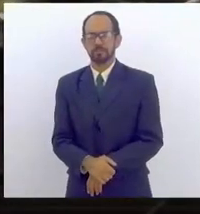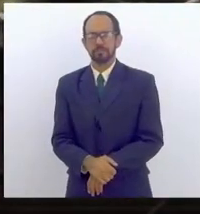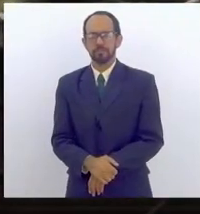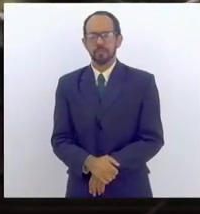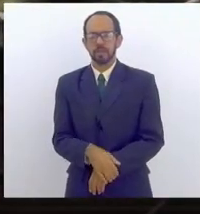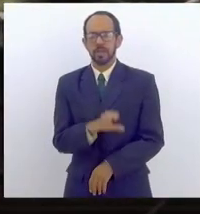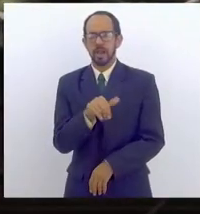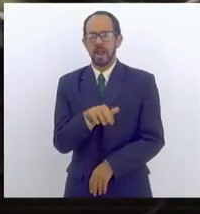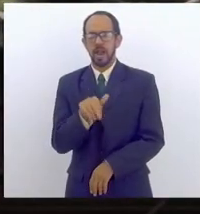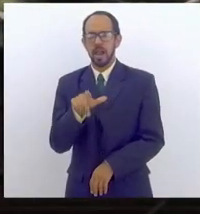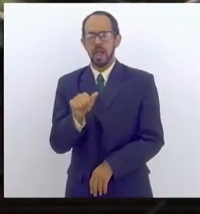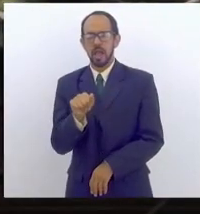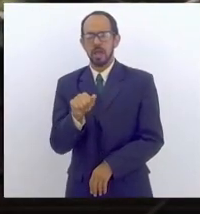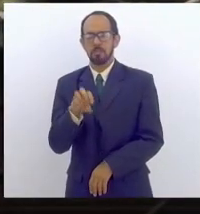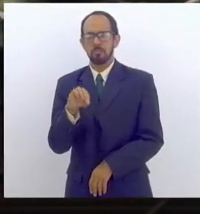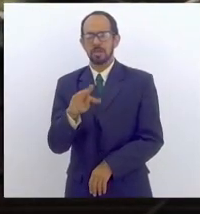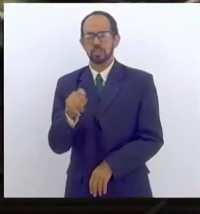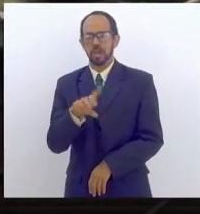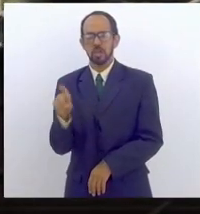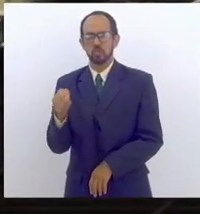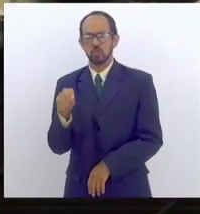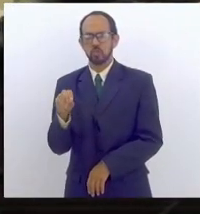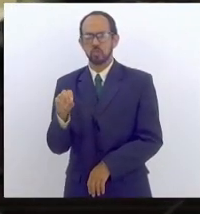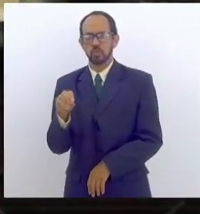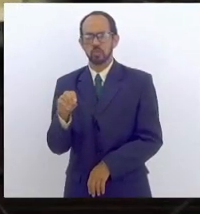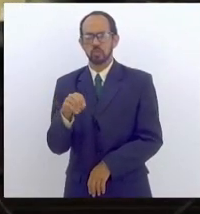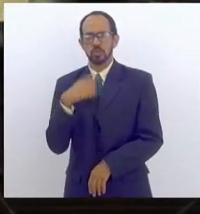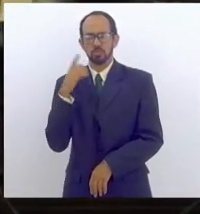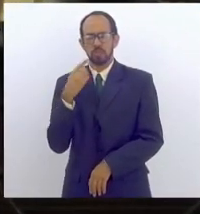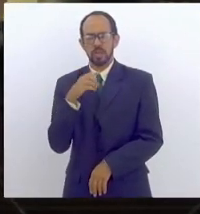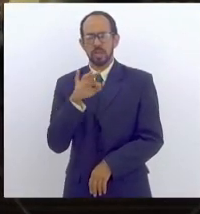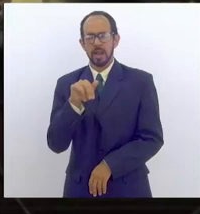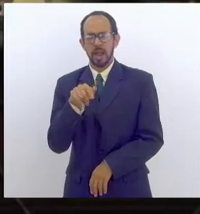Carla Machado. Cadê o doutor Rodrigo? Deputada Carla Machado.